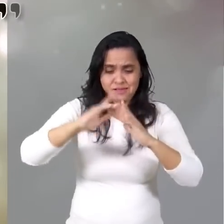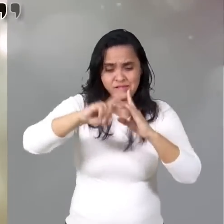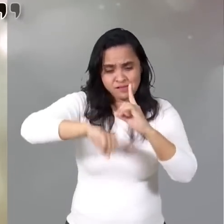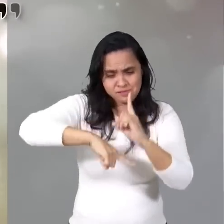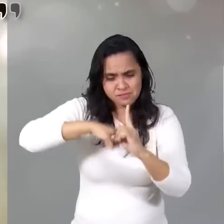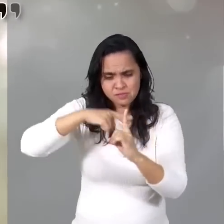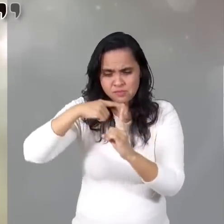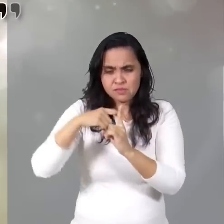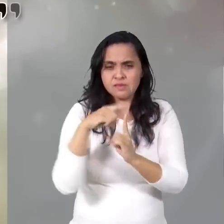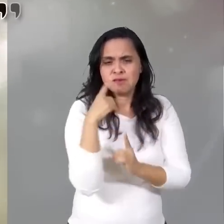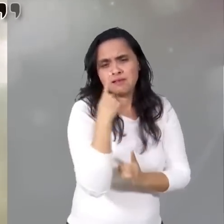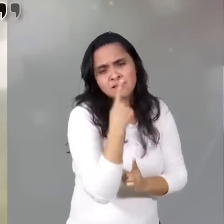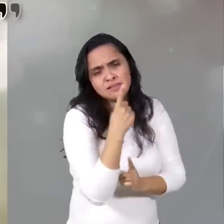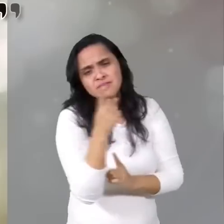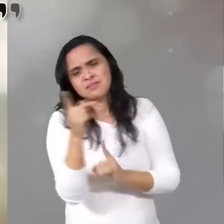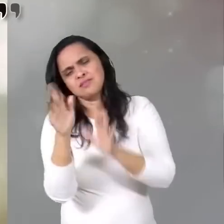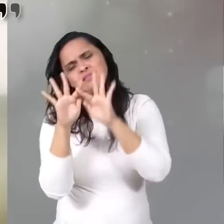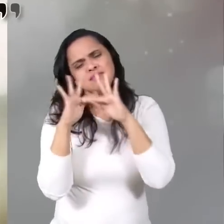pra tua